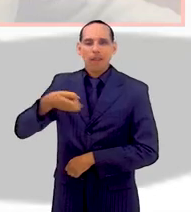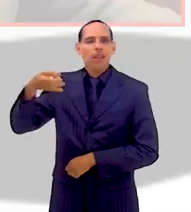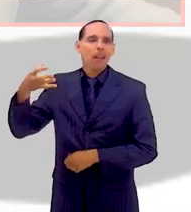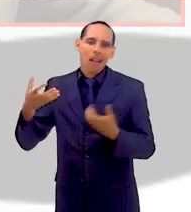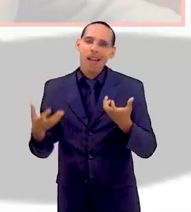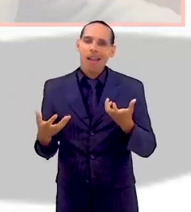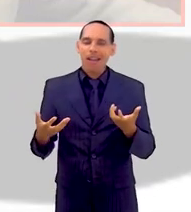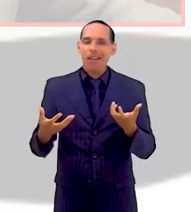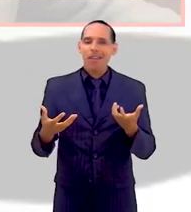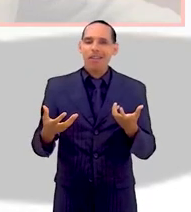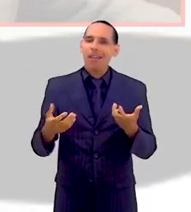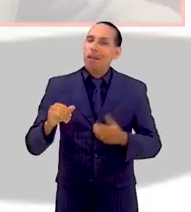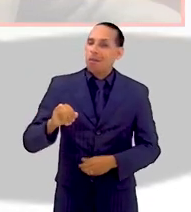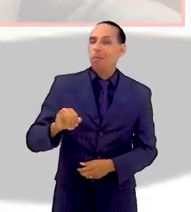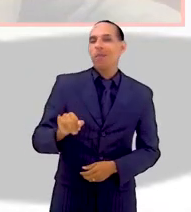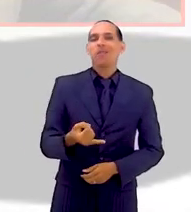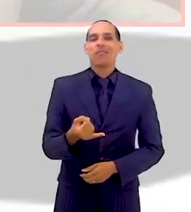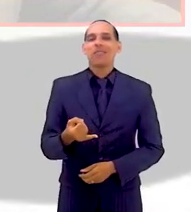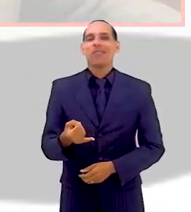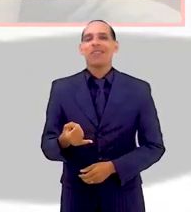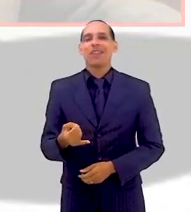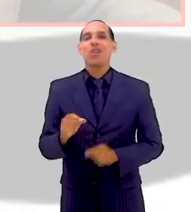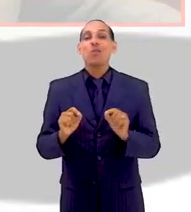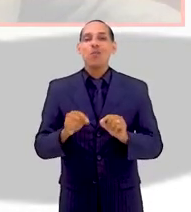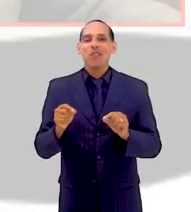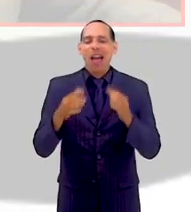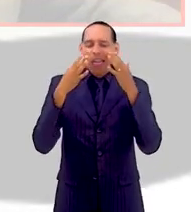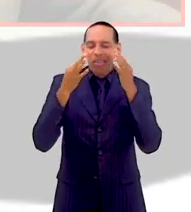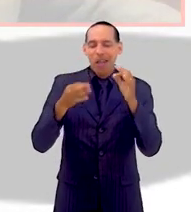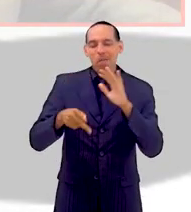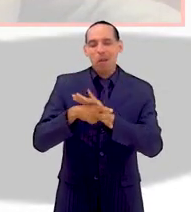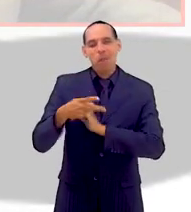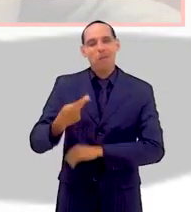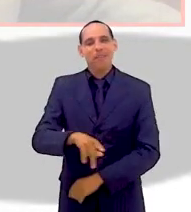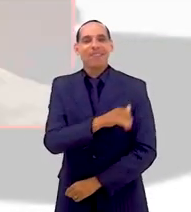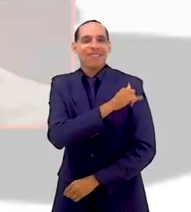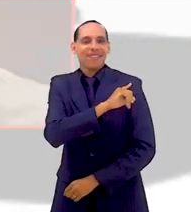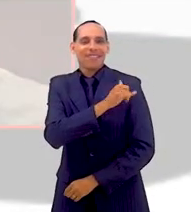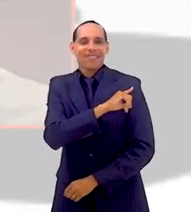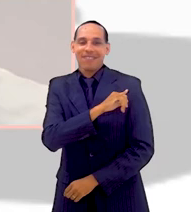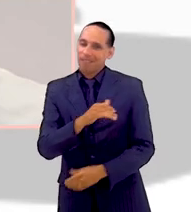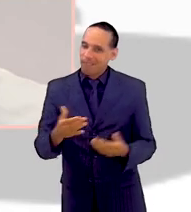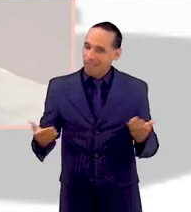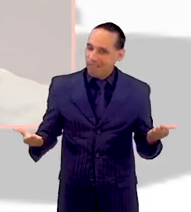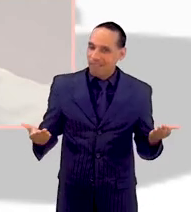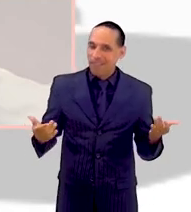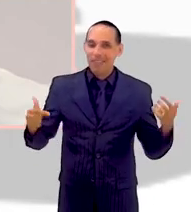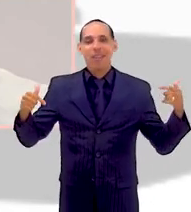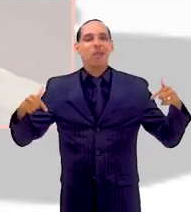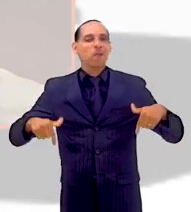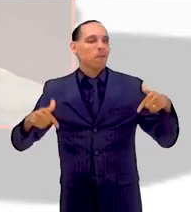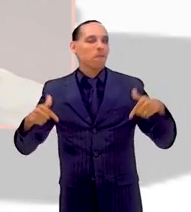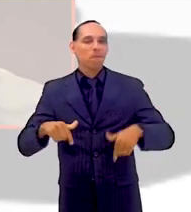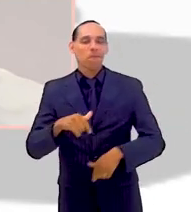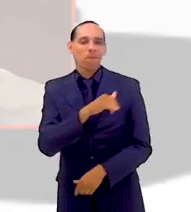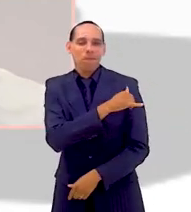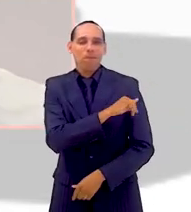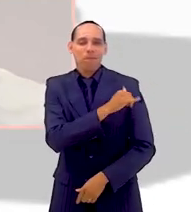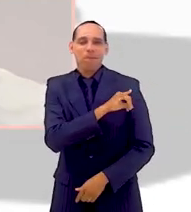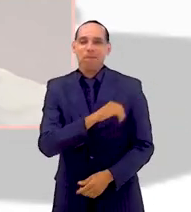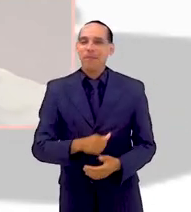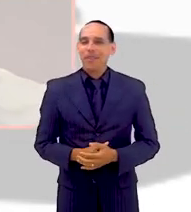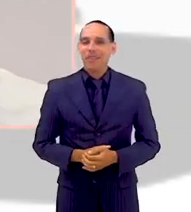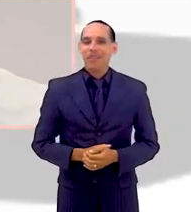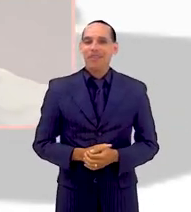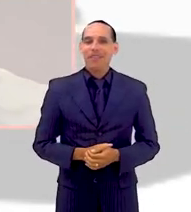as benesses, ou pelo menos de todos os atrativos fluminenses. Nesse aspecto, o Carioca e mesmo o Inter